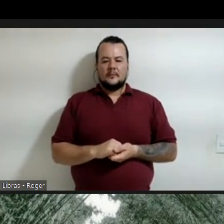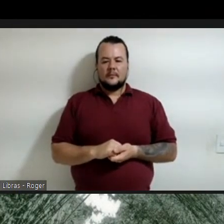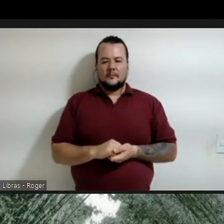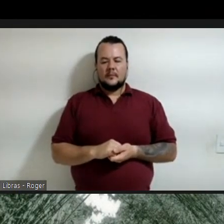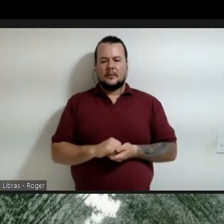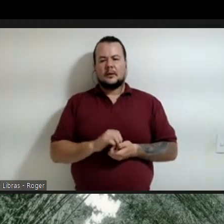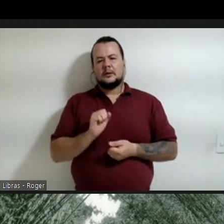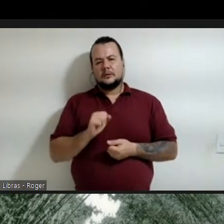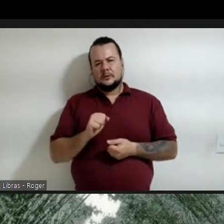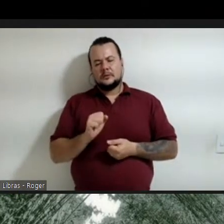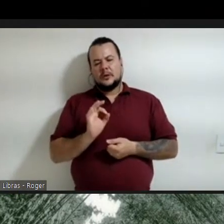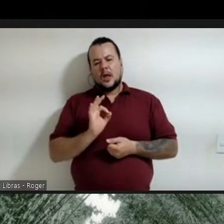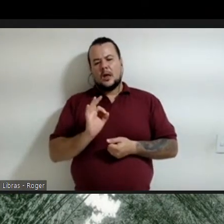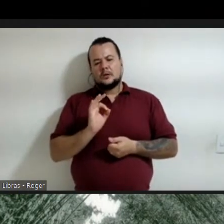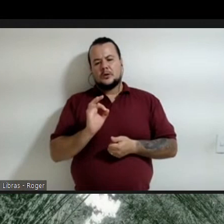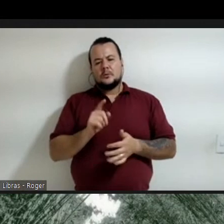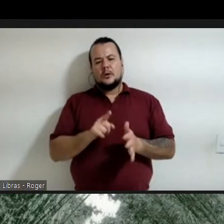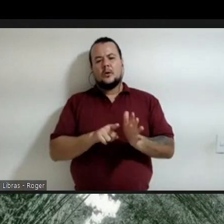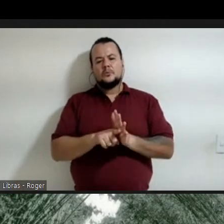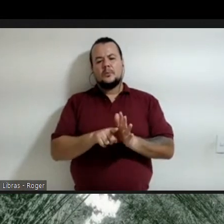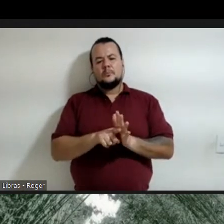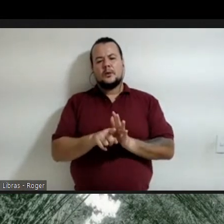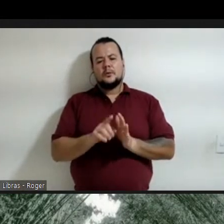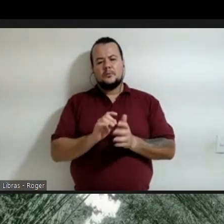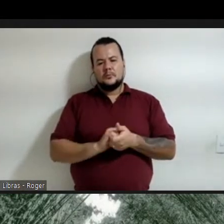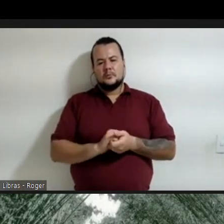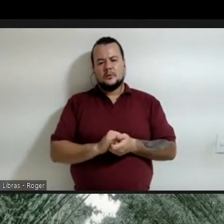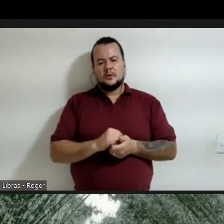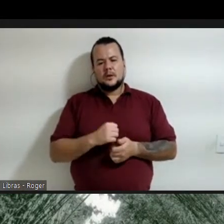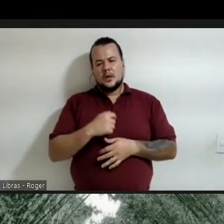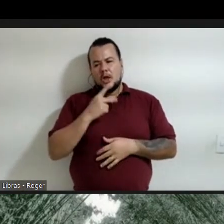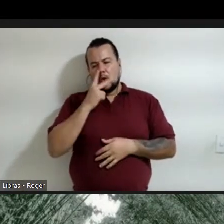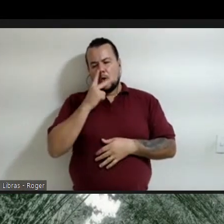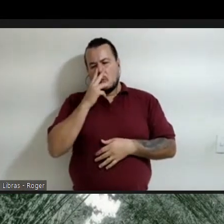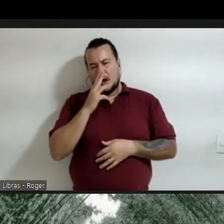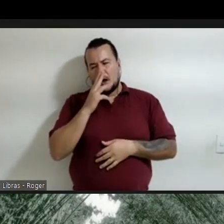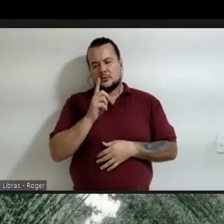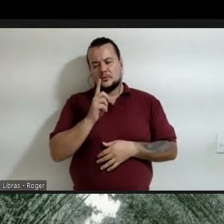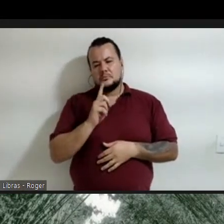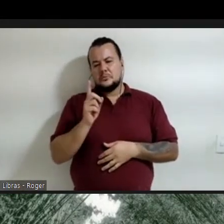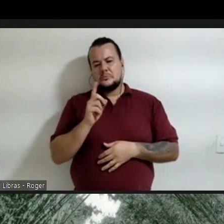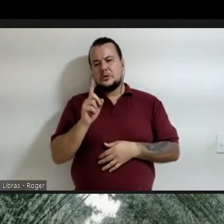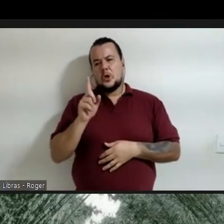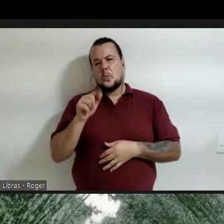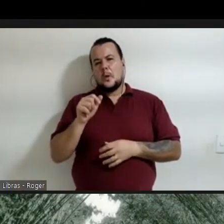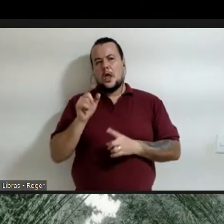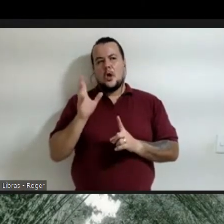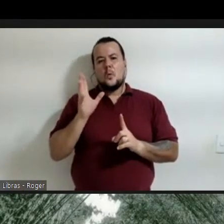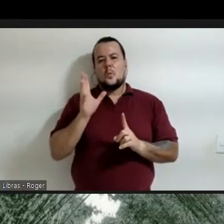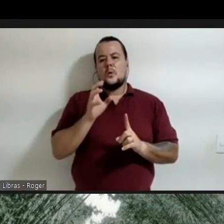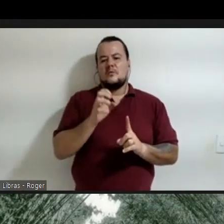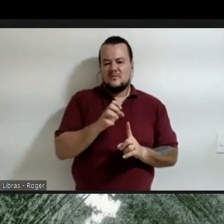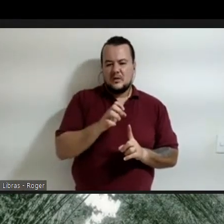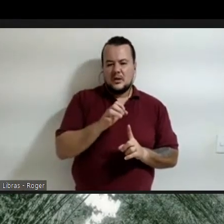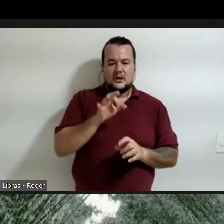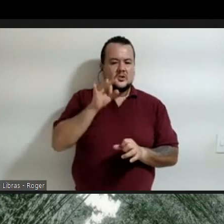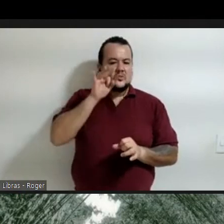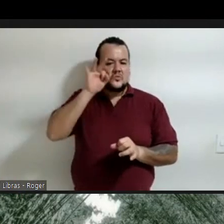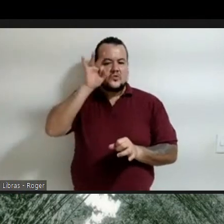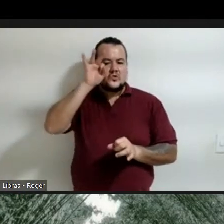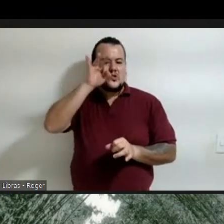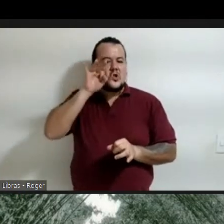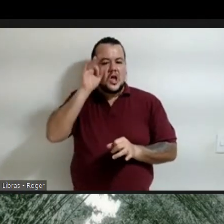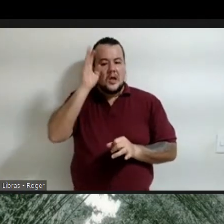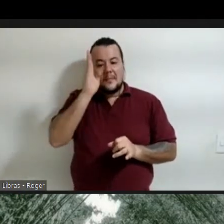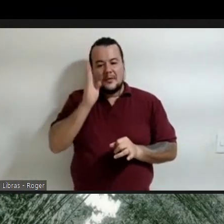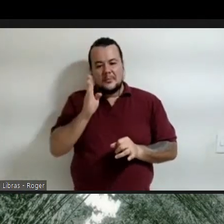Yes, I think it is not purely influenced, of course, by Niemeyer and Brasilia. There's a layer of influences, and that is